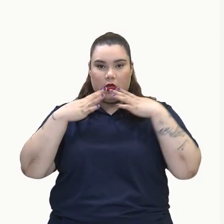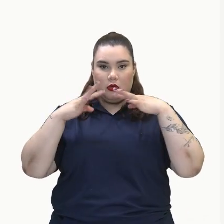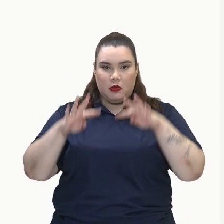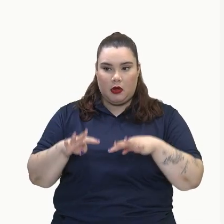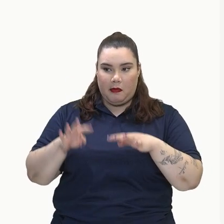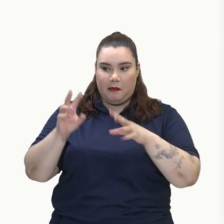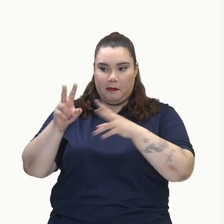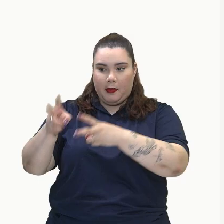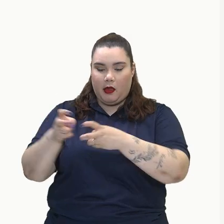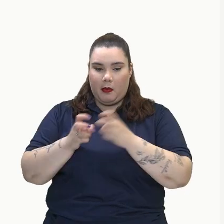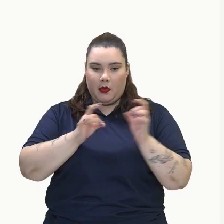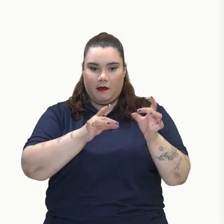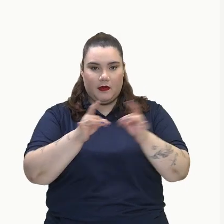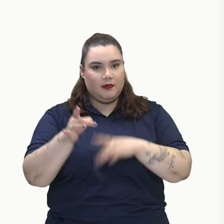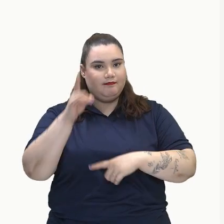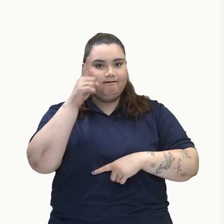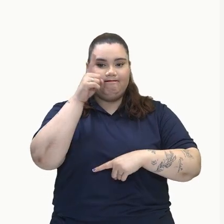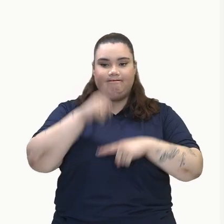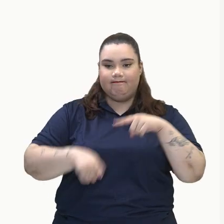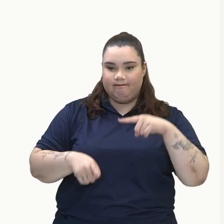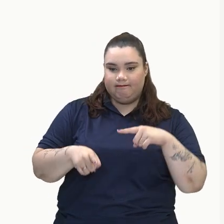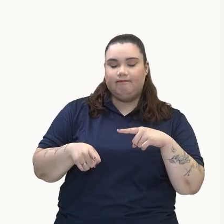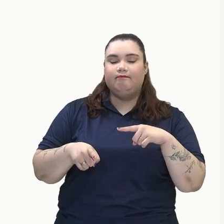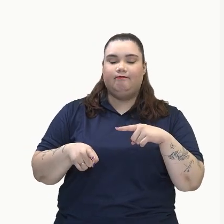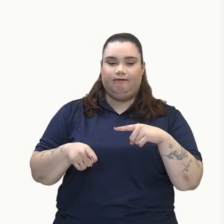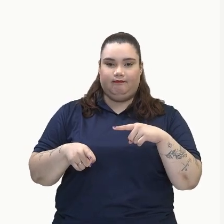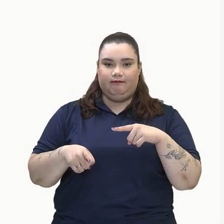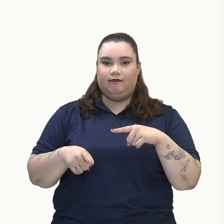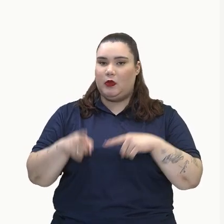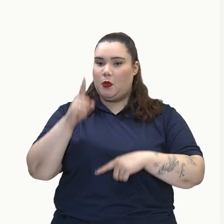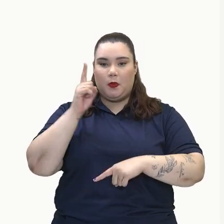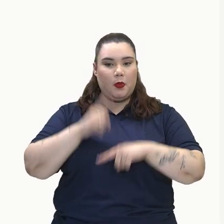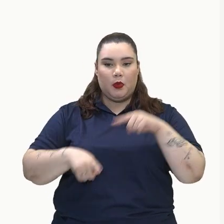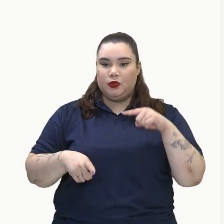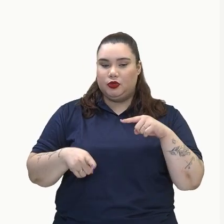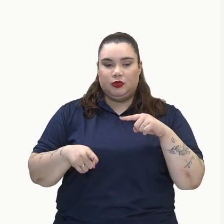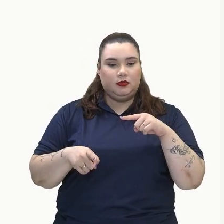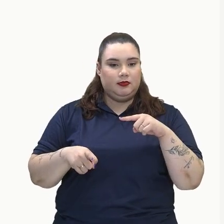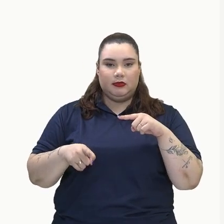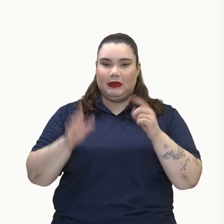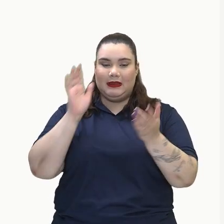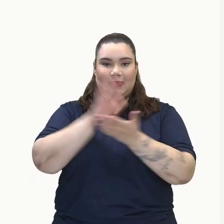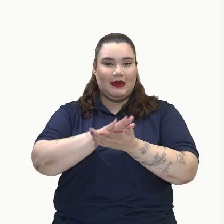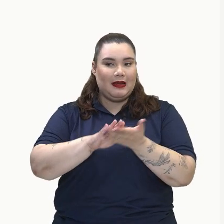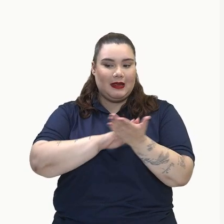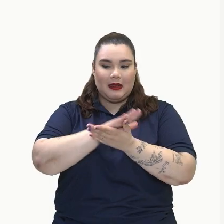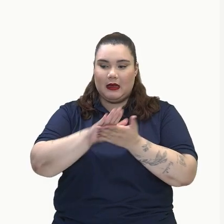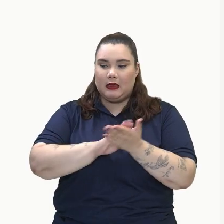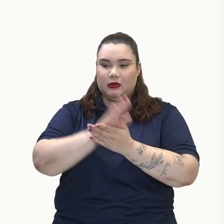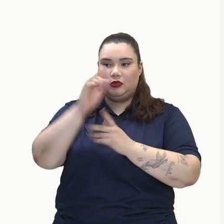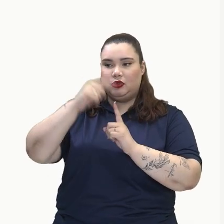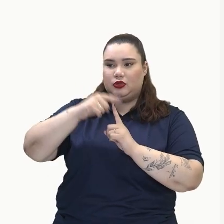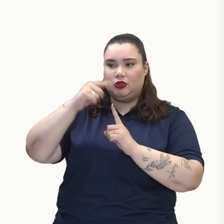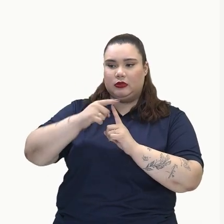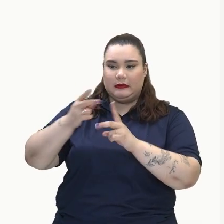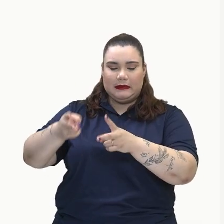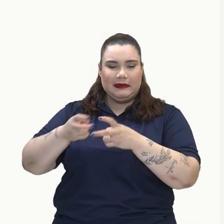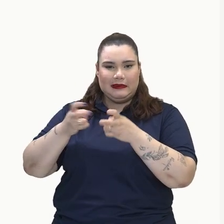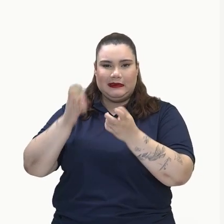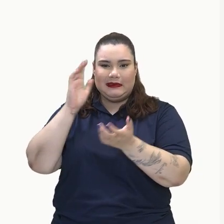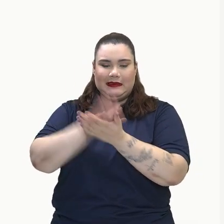naturais são proibidas. Não vai haver nenhuma espécie de extração